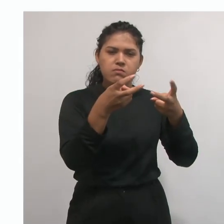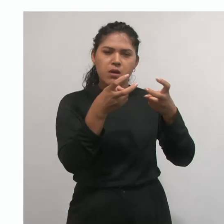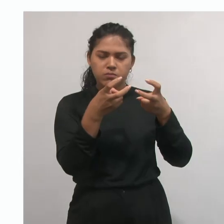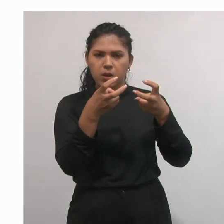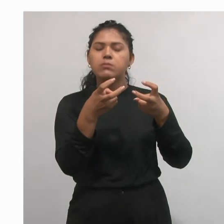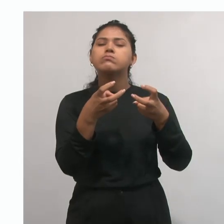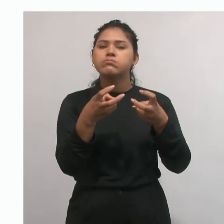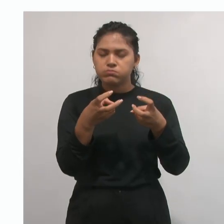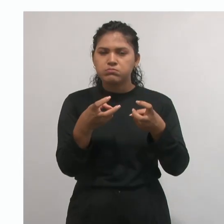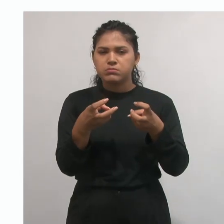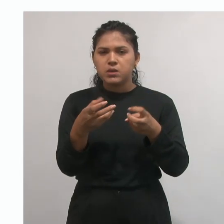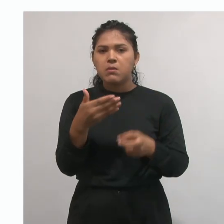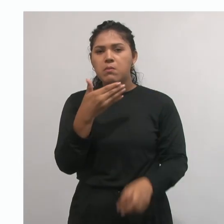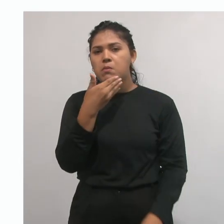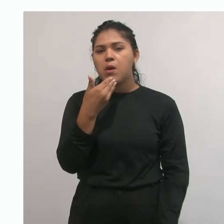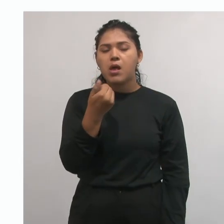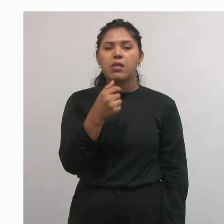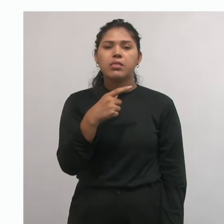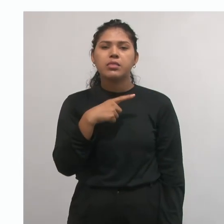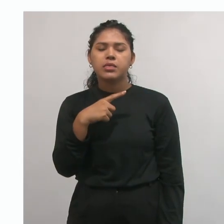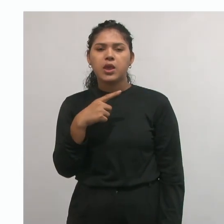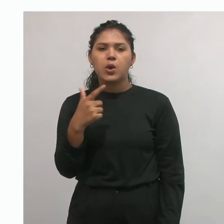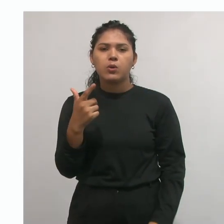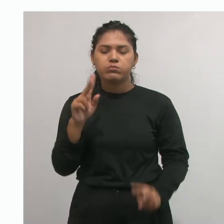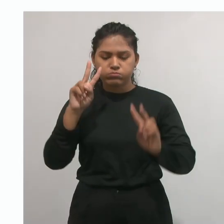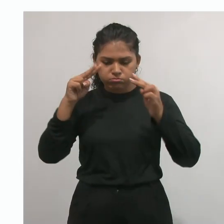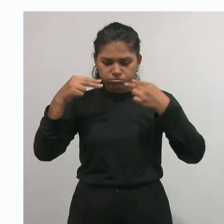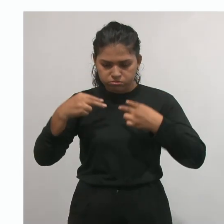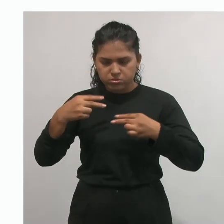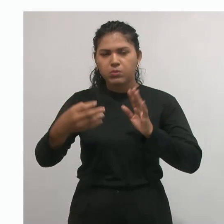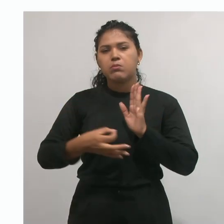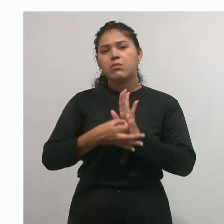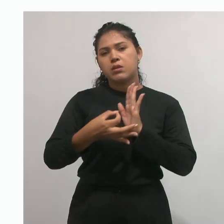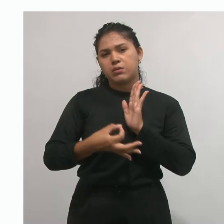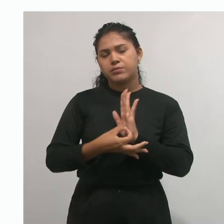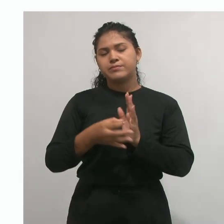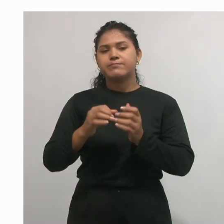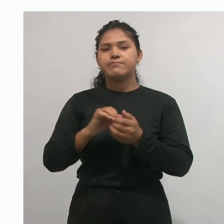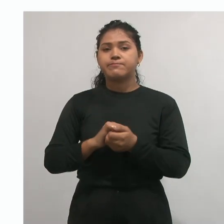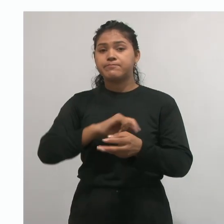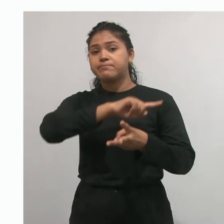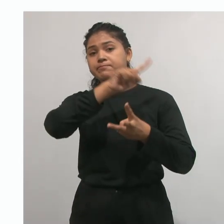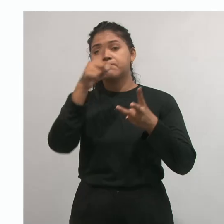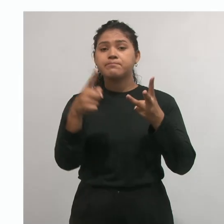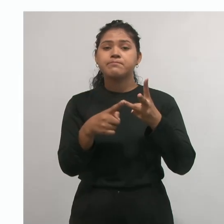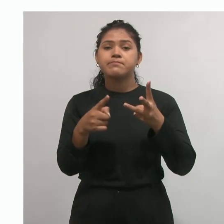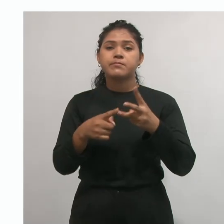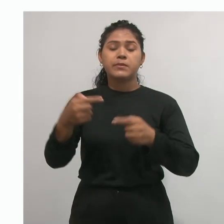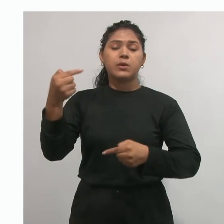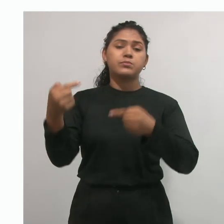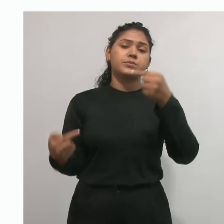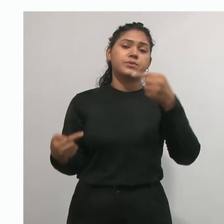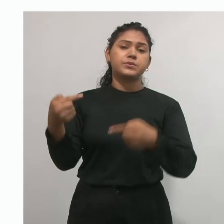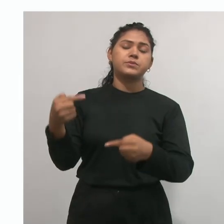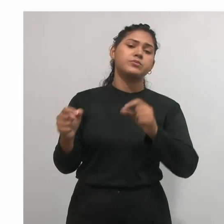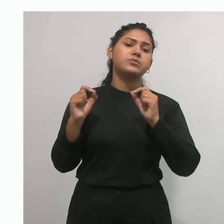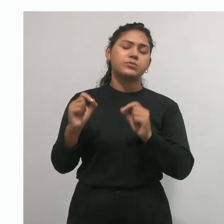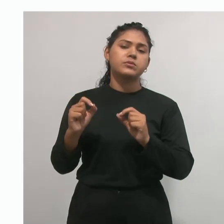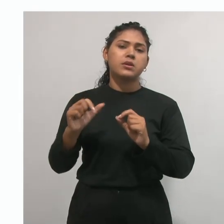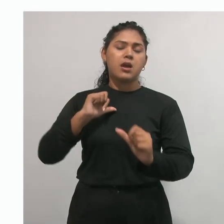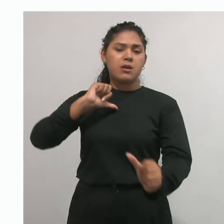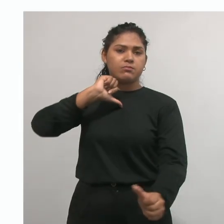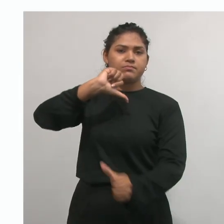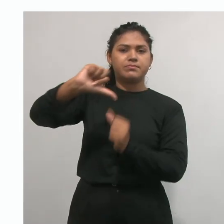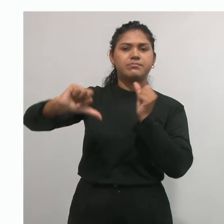aí essa formação mais crítica dos nossos alunos. E a formação política, que tem o ponto de